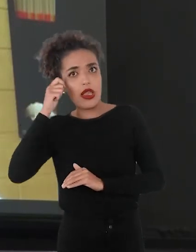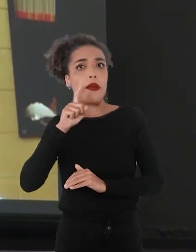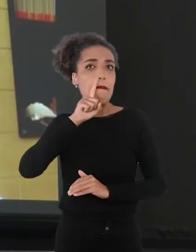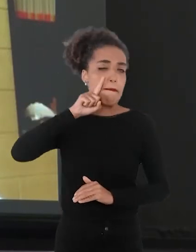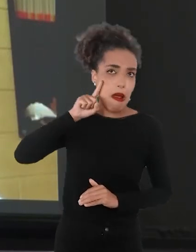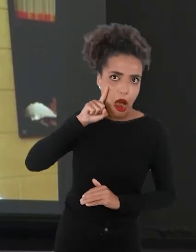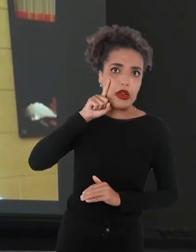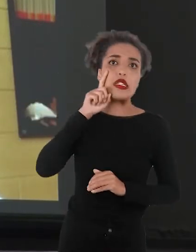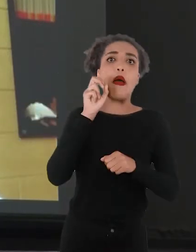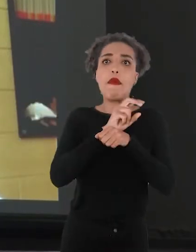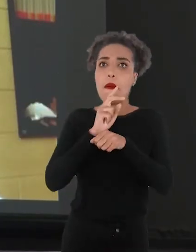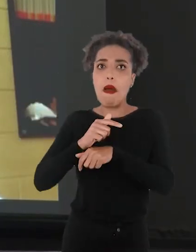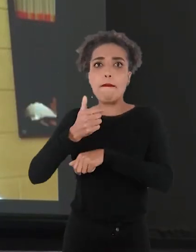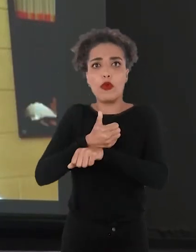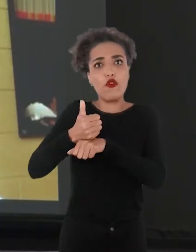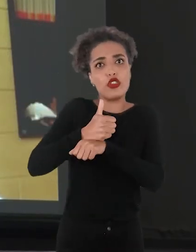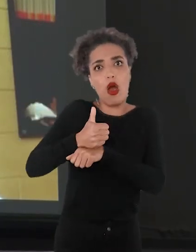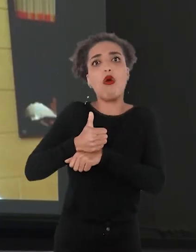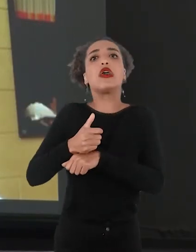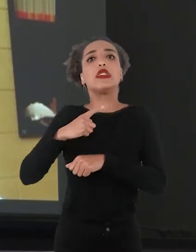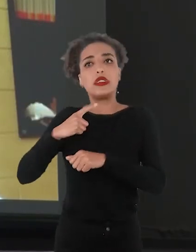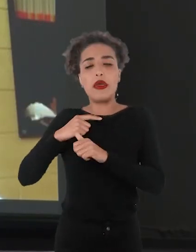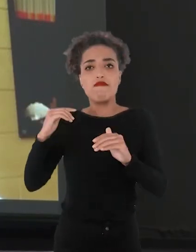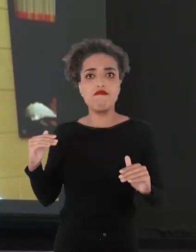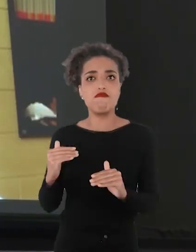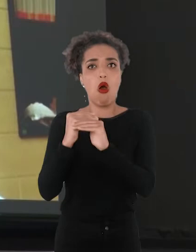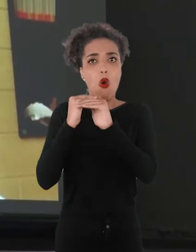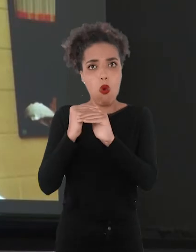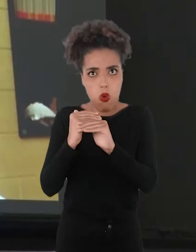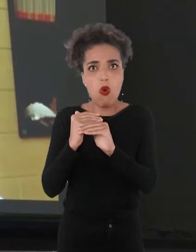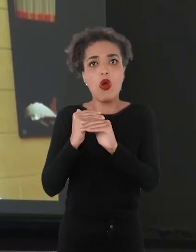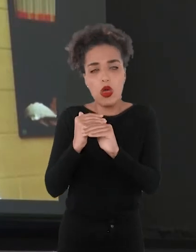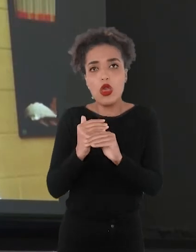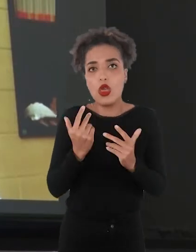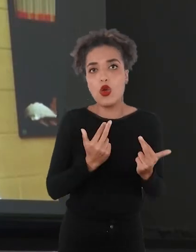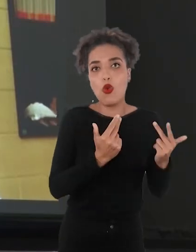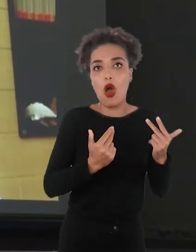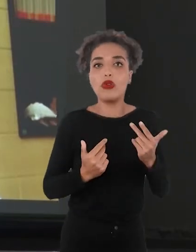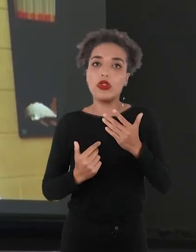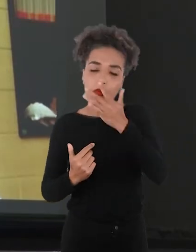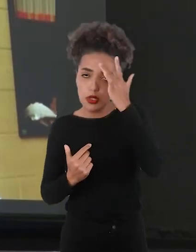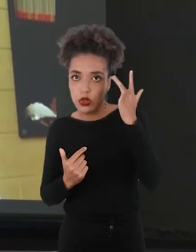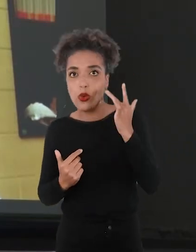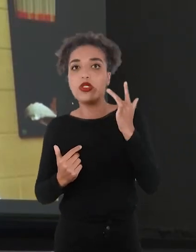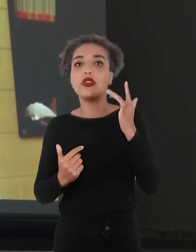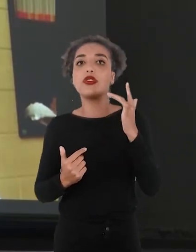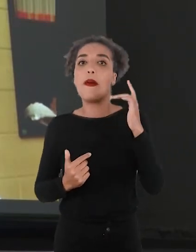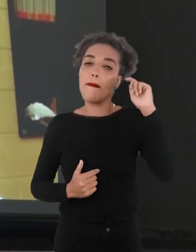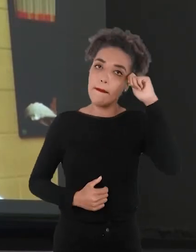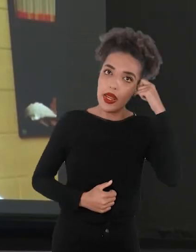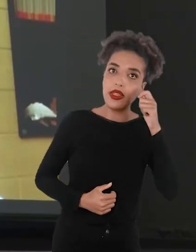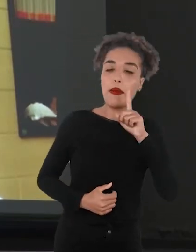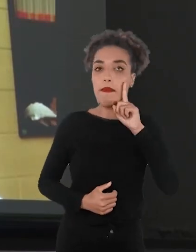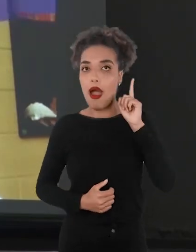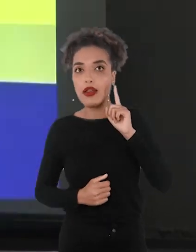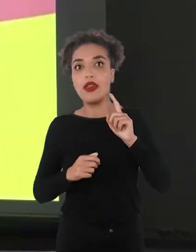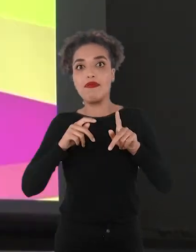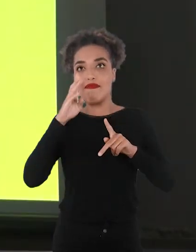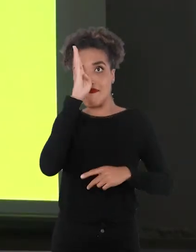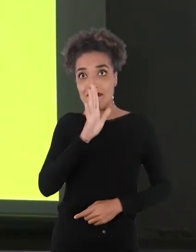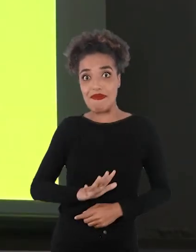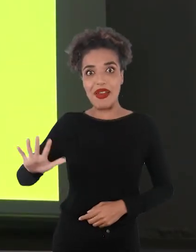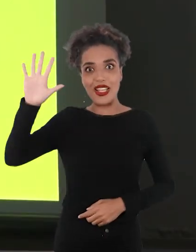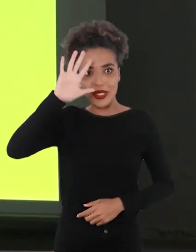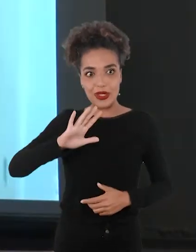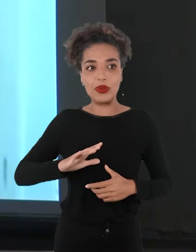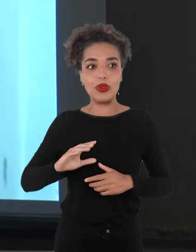pardas participando na mesma proporção que nós temos a população preta e parda na população brasileira.